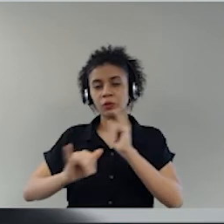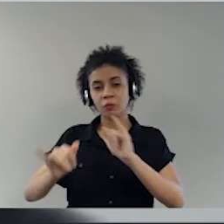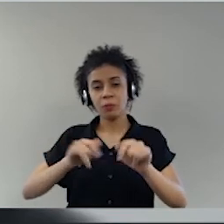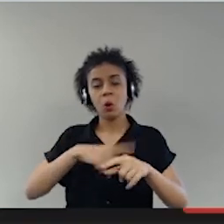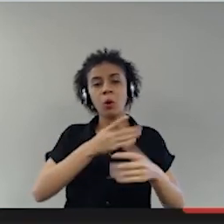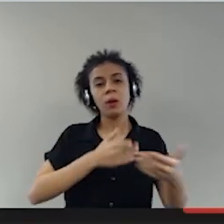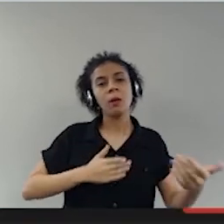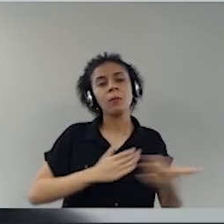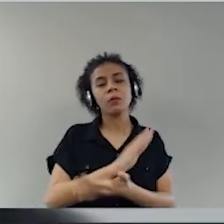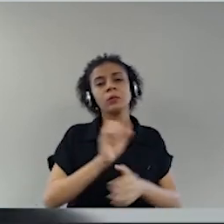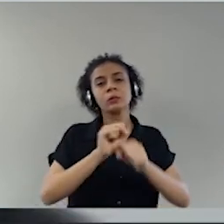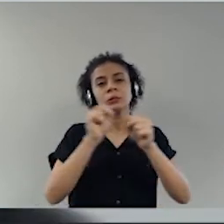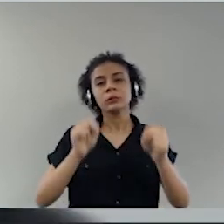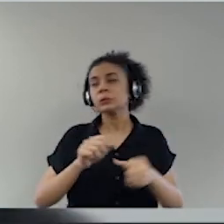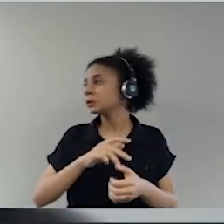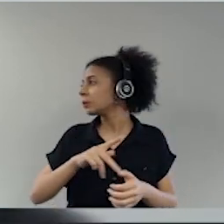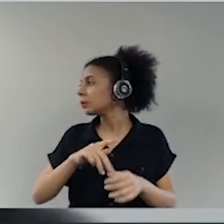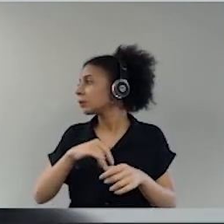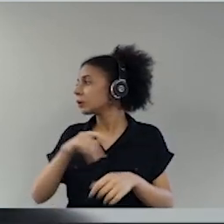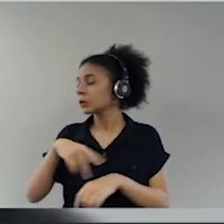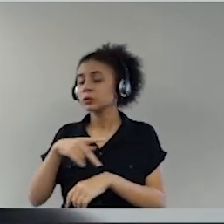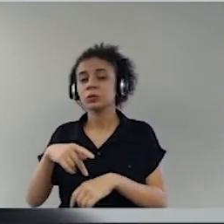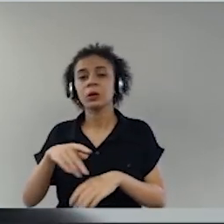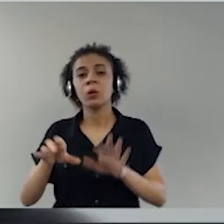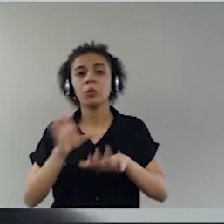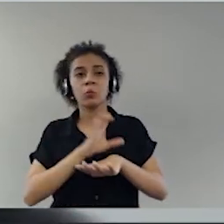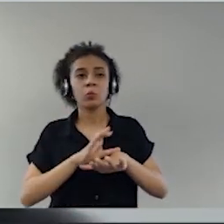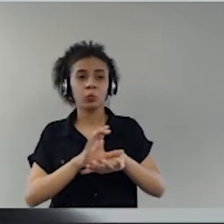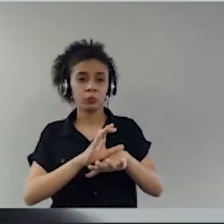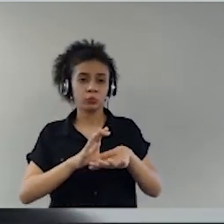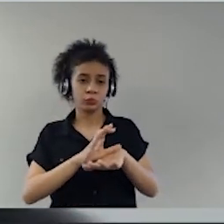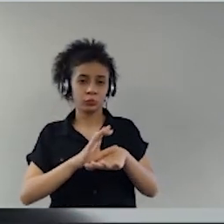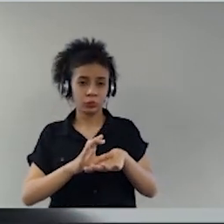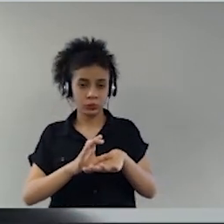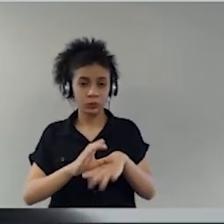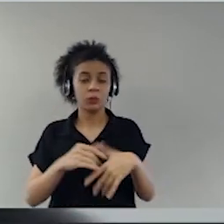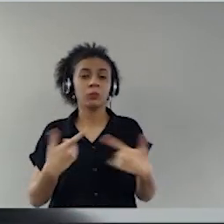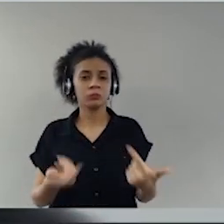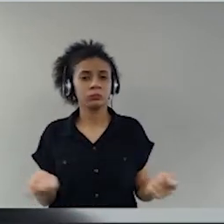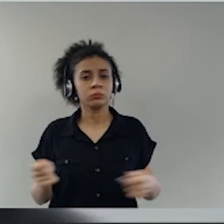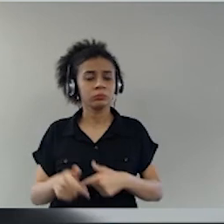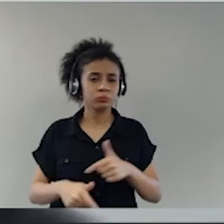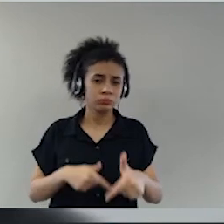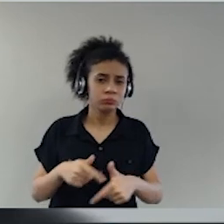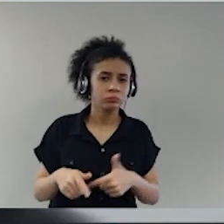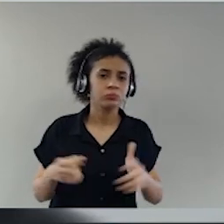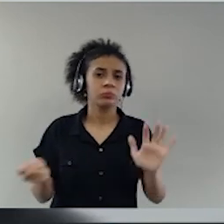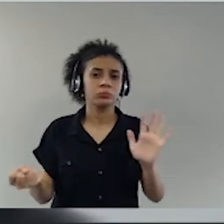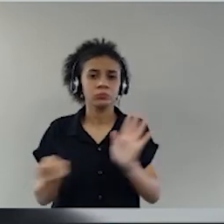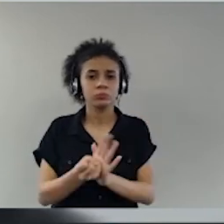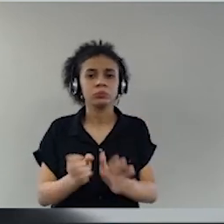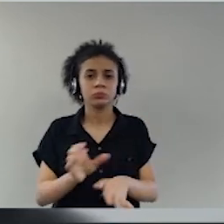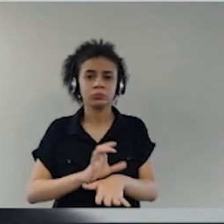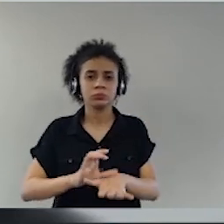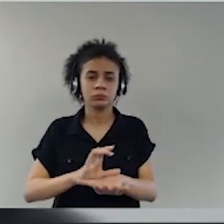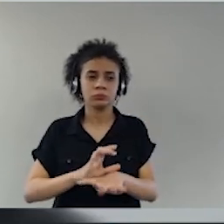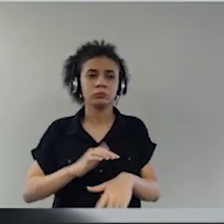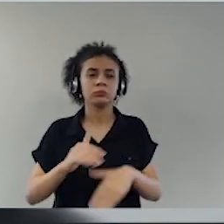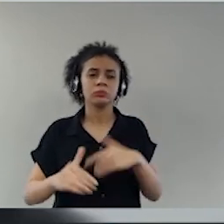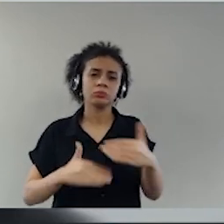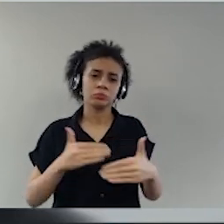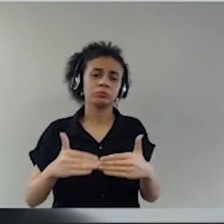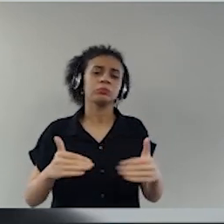aprovou o Sistema Nacional de Constituição. Então, nós podemos trabalhar no marco da Constituição um